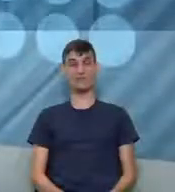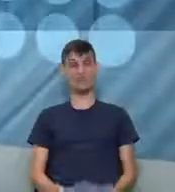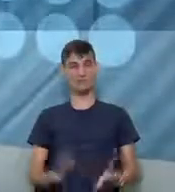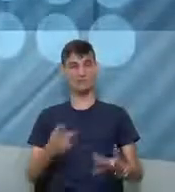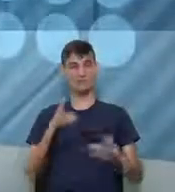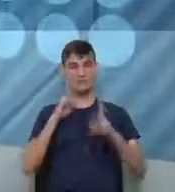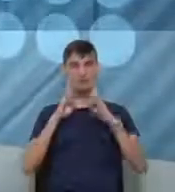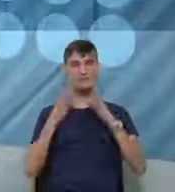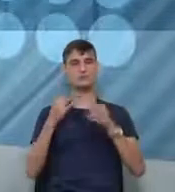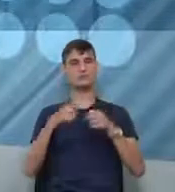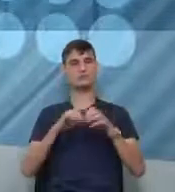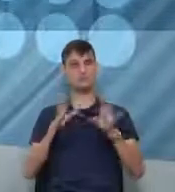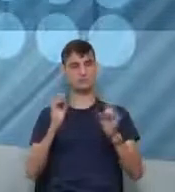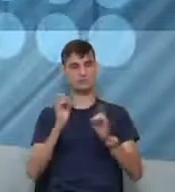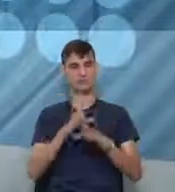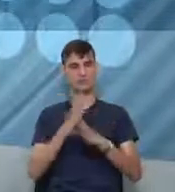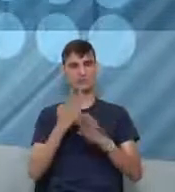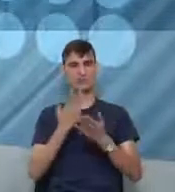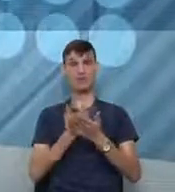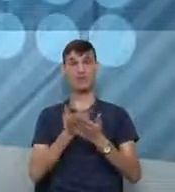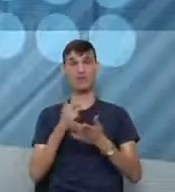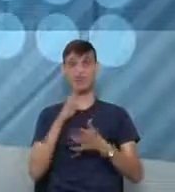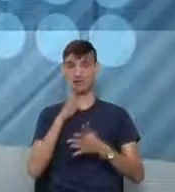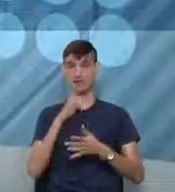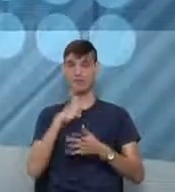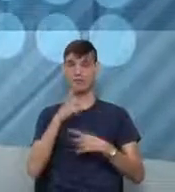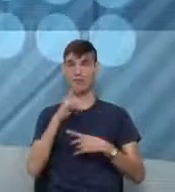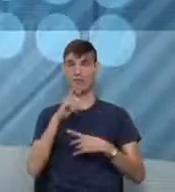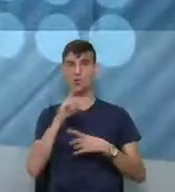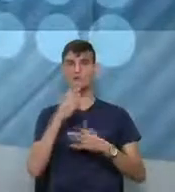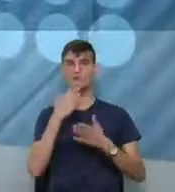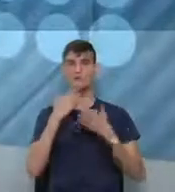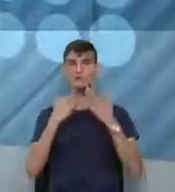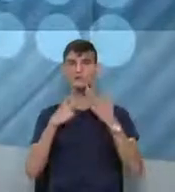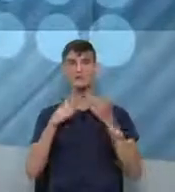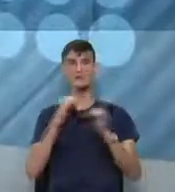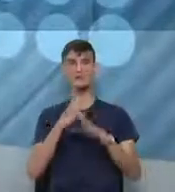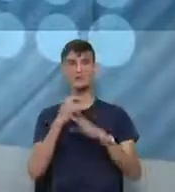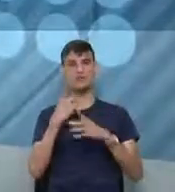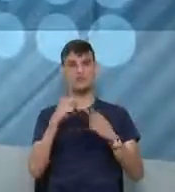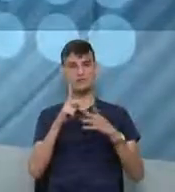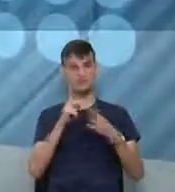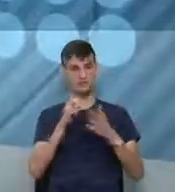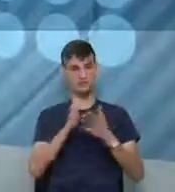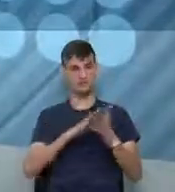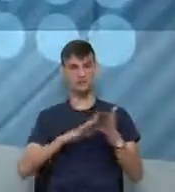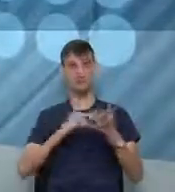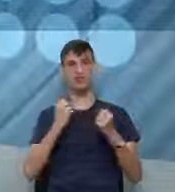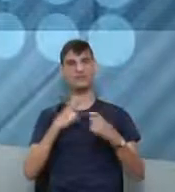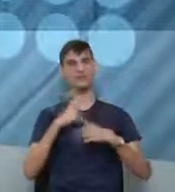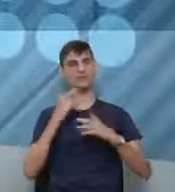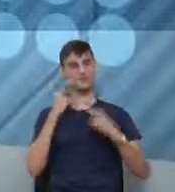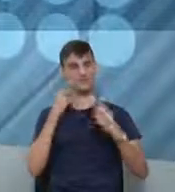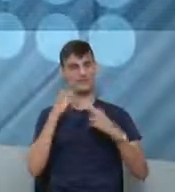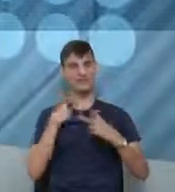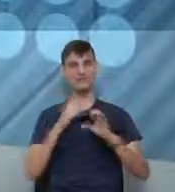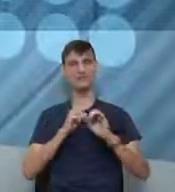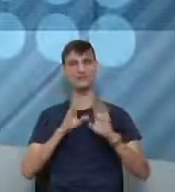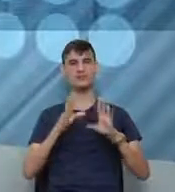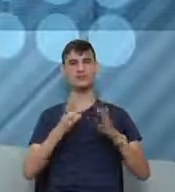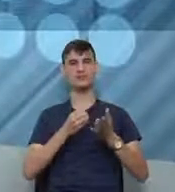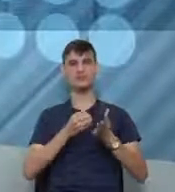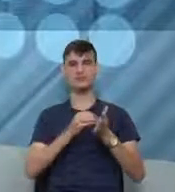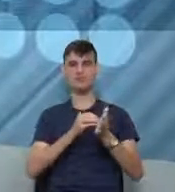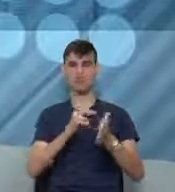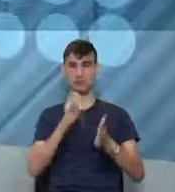Bom, então nós estamos chegando ao fim da aula, muito legal, tem Paulo pedindo aí a resolução dos exercícios, pode ficar tranquilo que eu vou subir no nosso